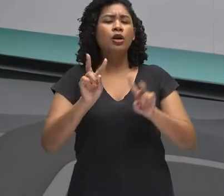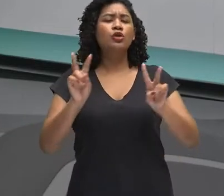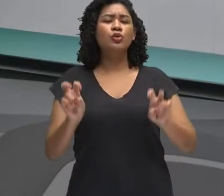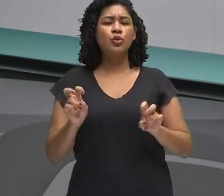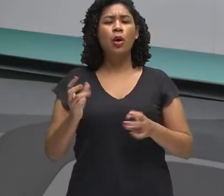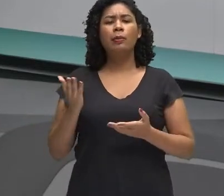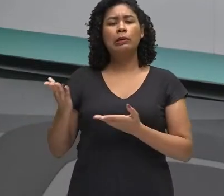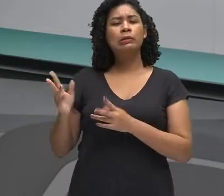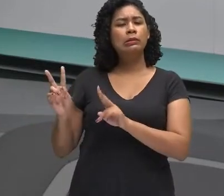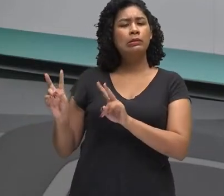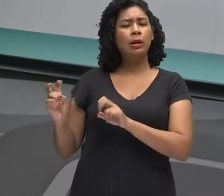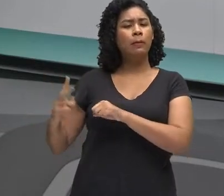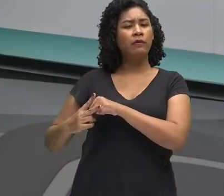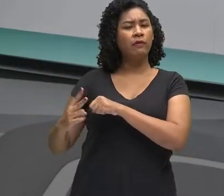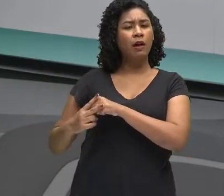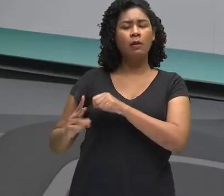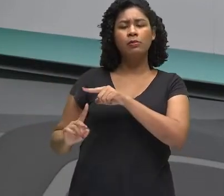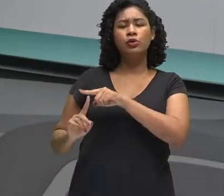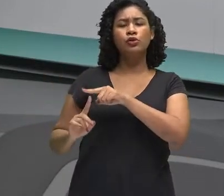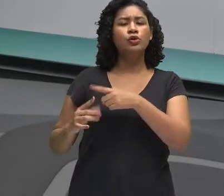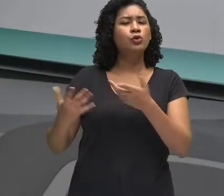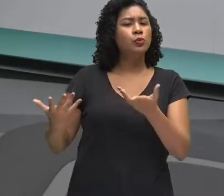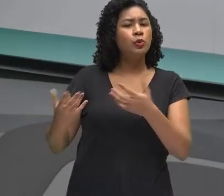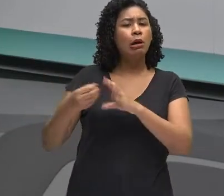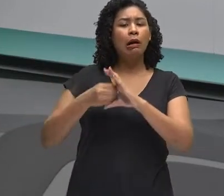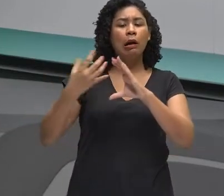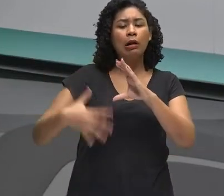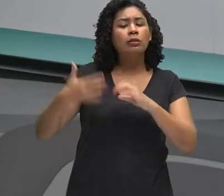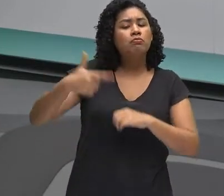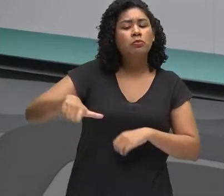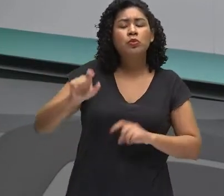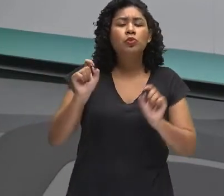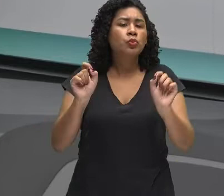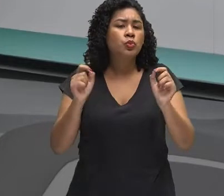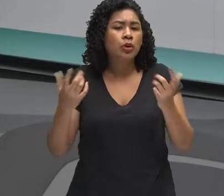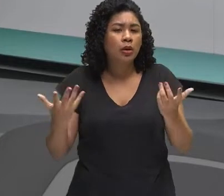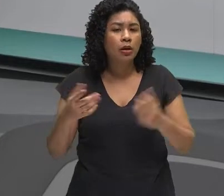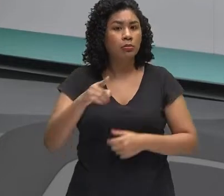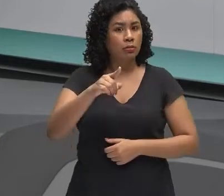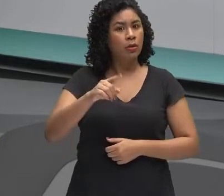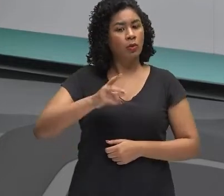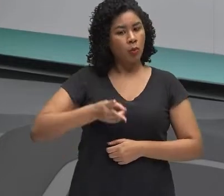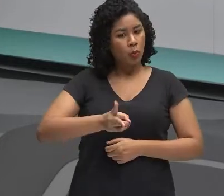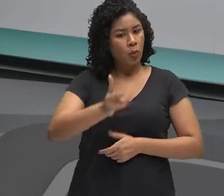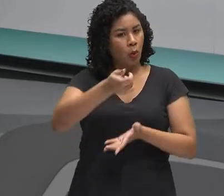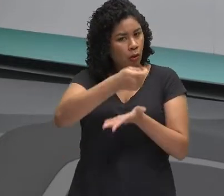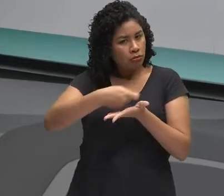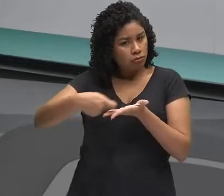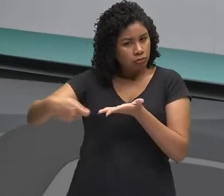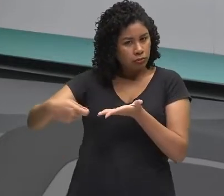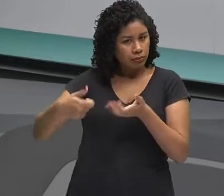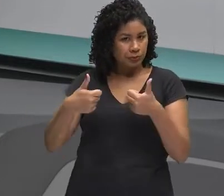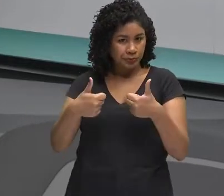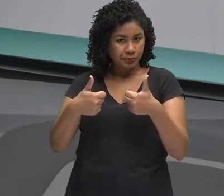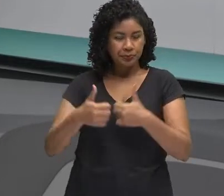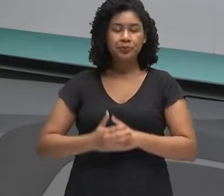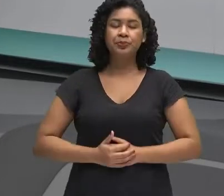outras características? Olha só, continue anotando aí, tem mais um pouquinho. Esses verbos